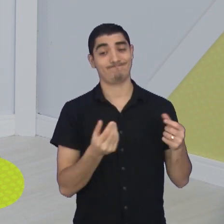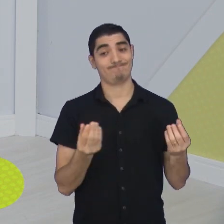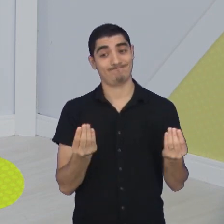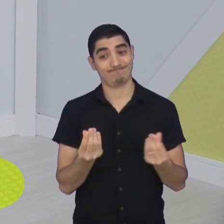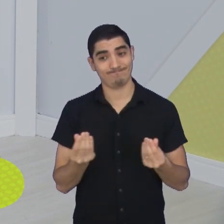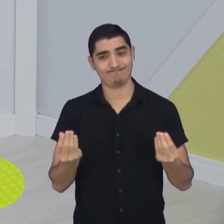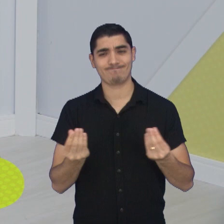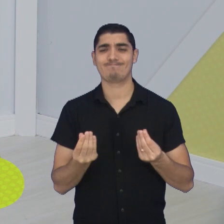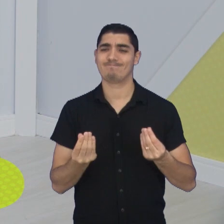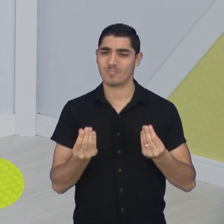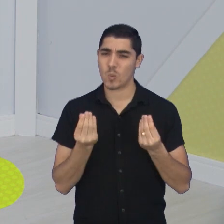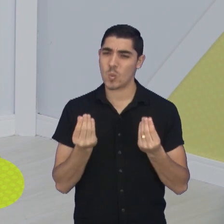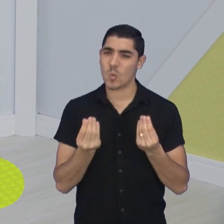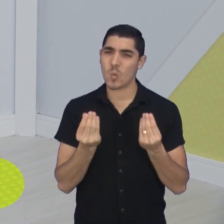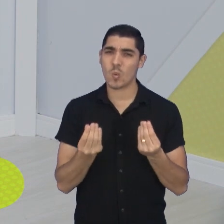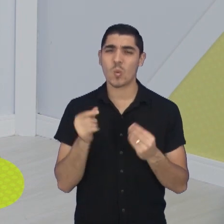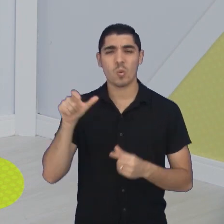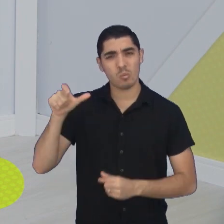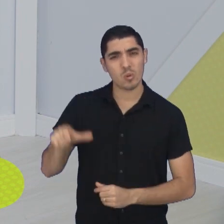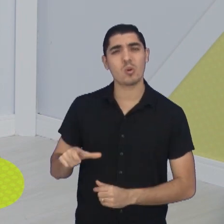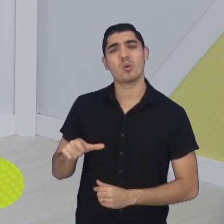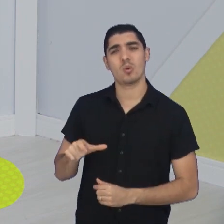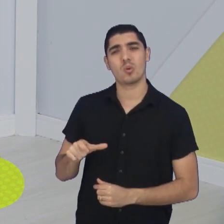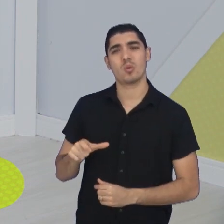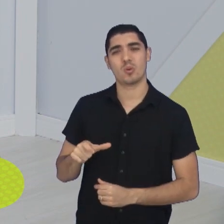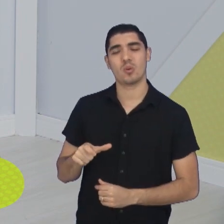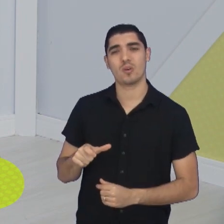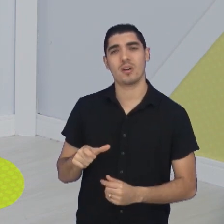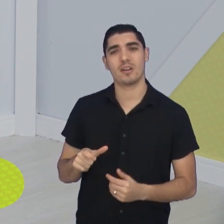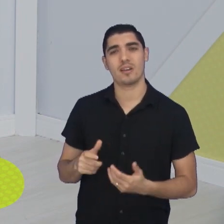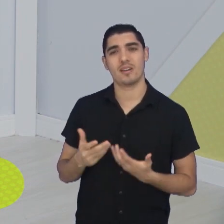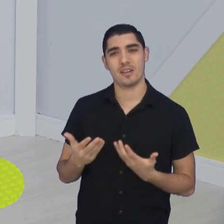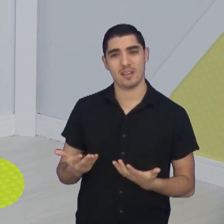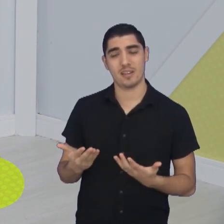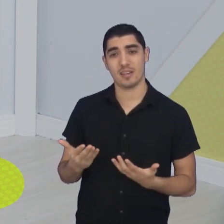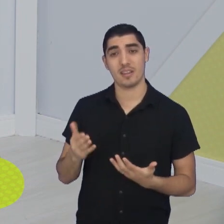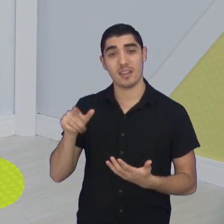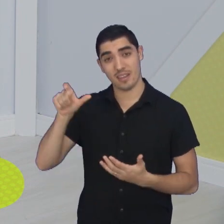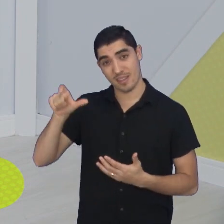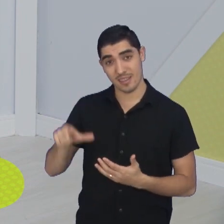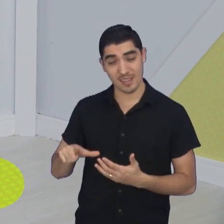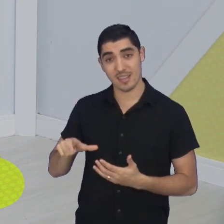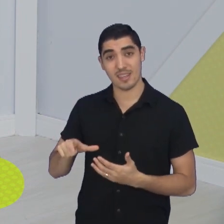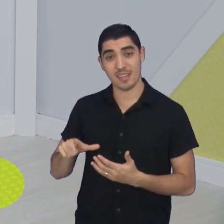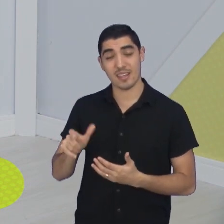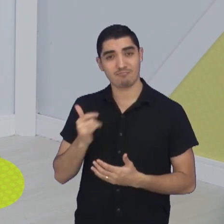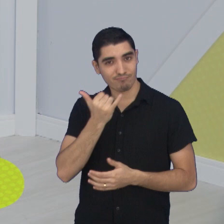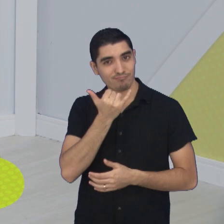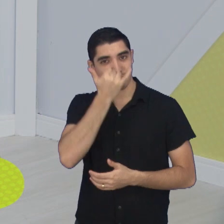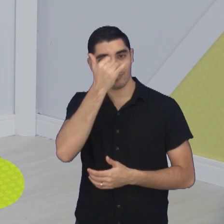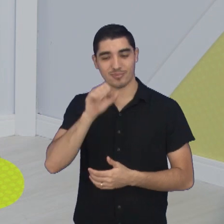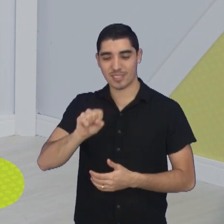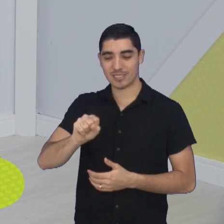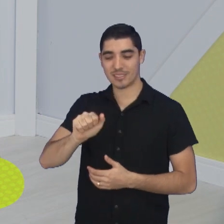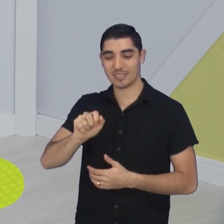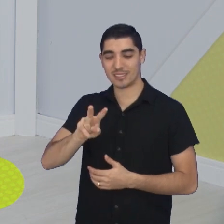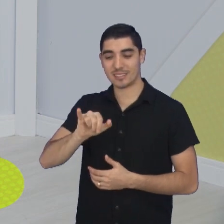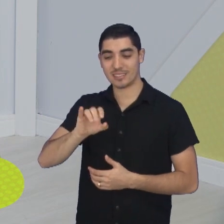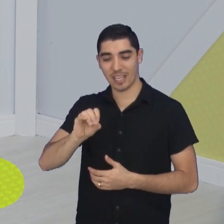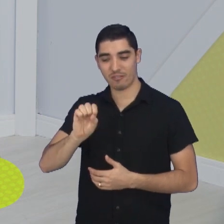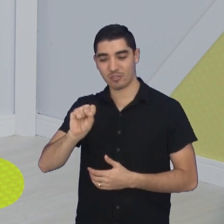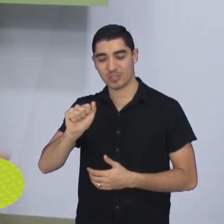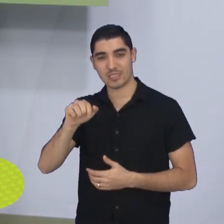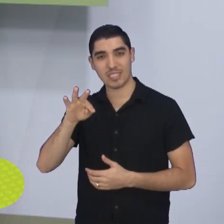que coisa, hein? Que gol perdido perdeu, que gol perdido é uma redundância, né? Que gol perdido perdeu, né? Que gol perdido o Sávio Santos fez ali no finalzinho do